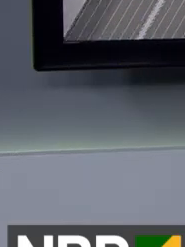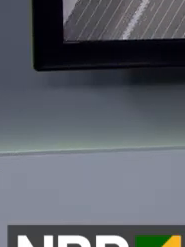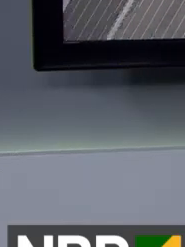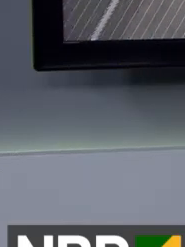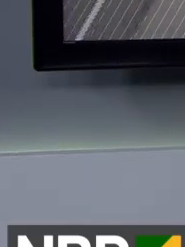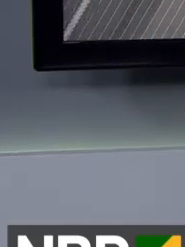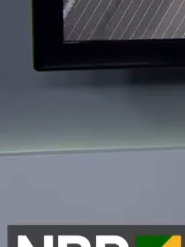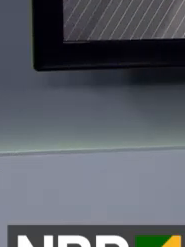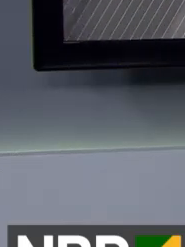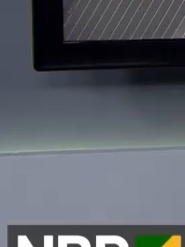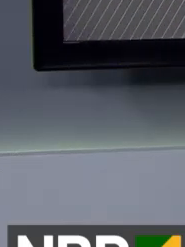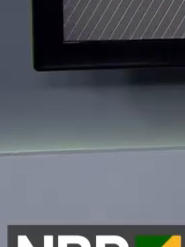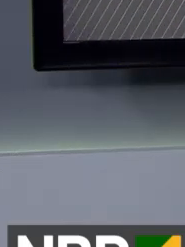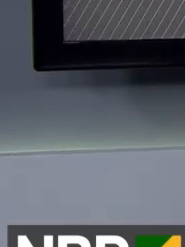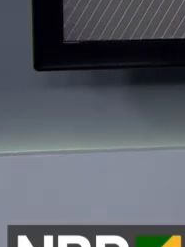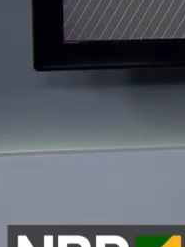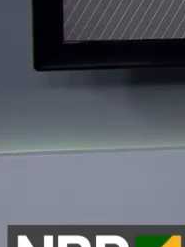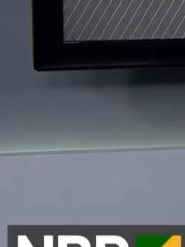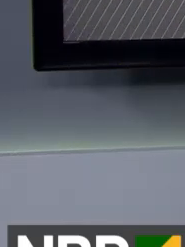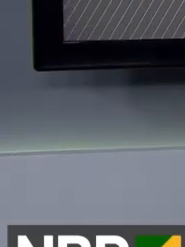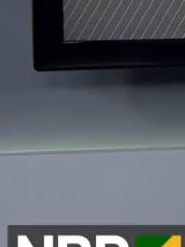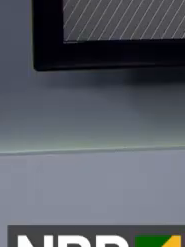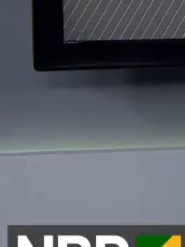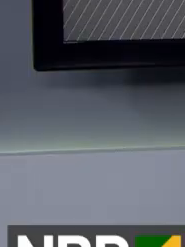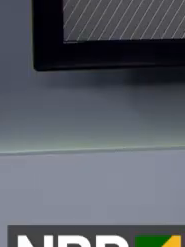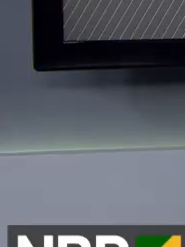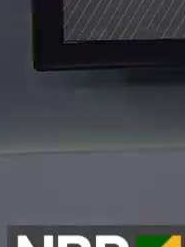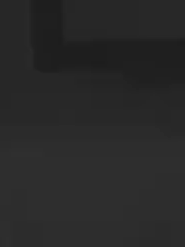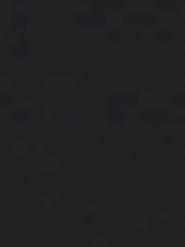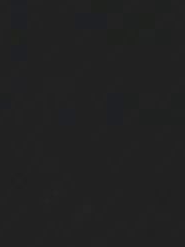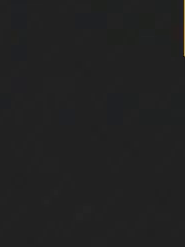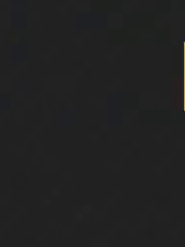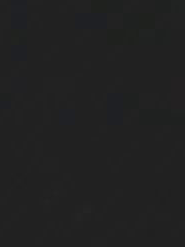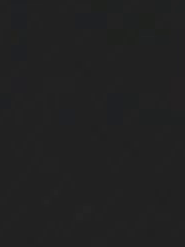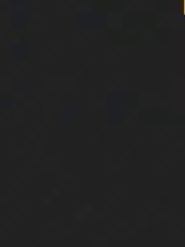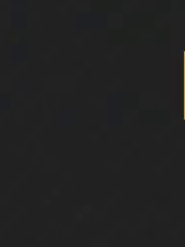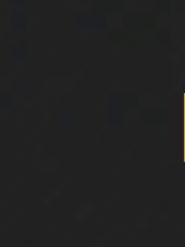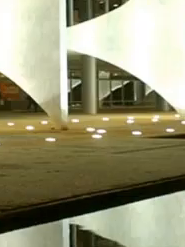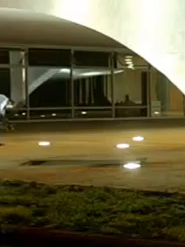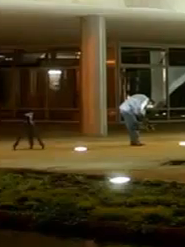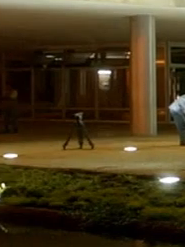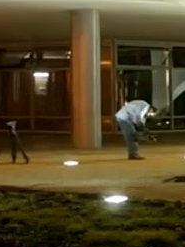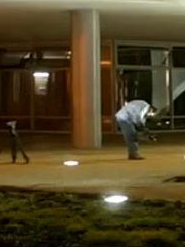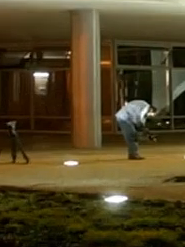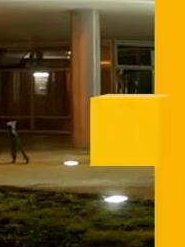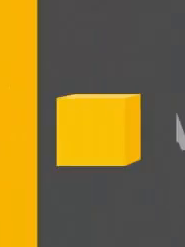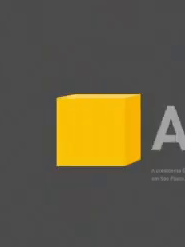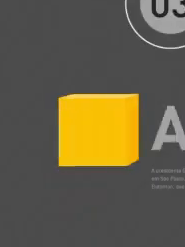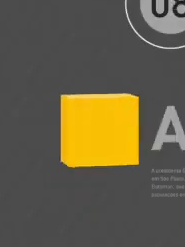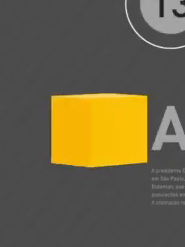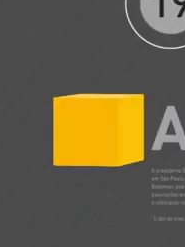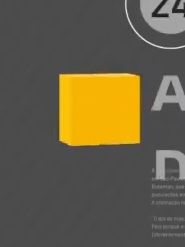com a gente na NBR, a TV do Governo Federal.